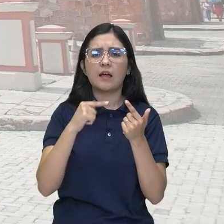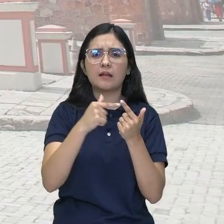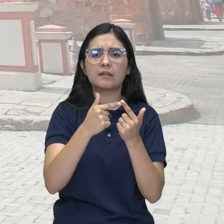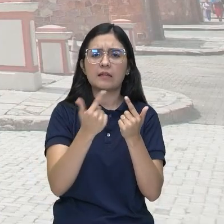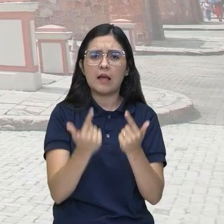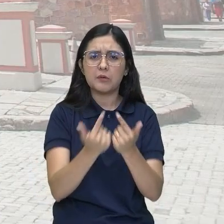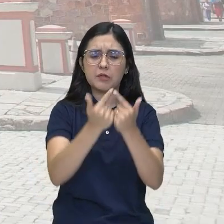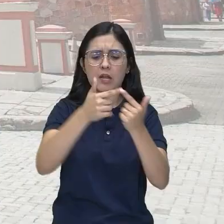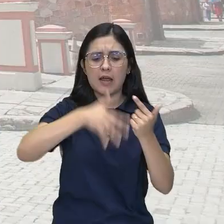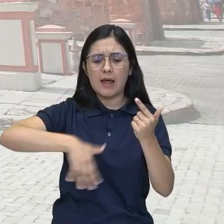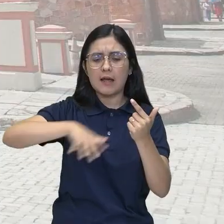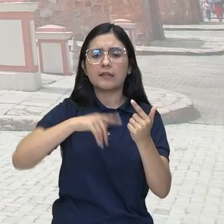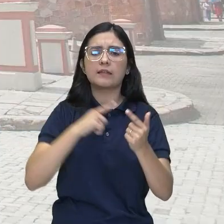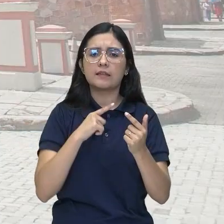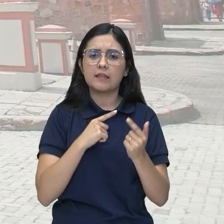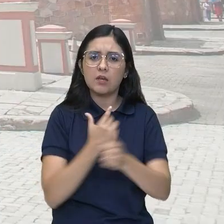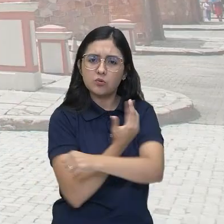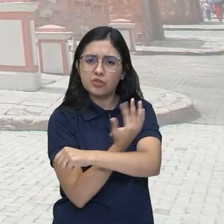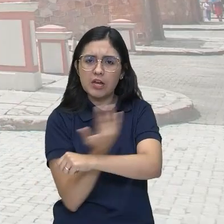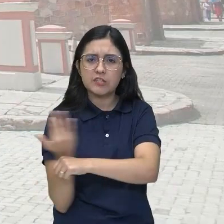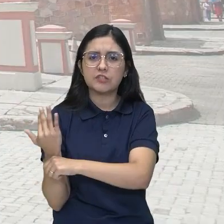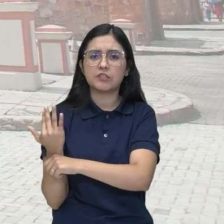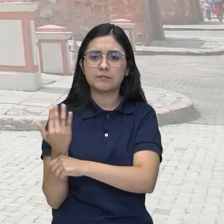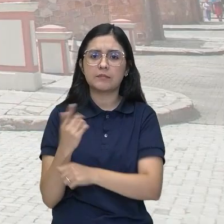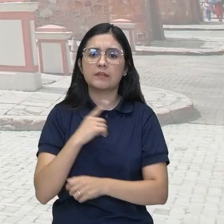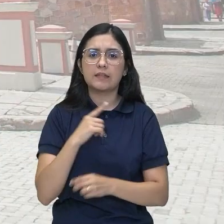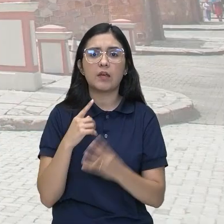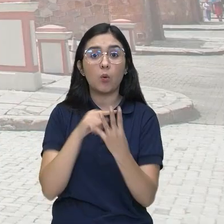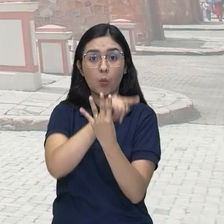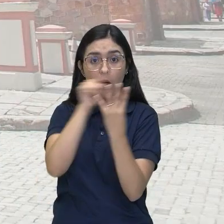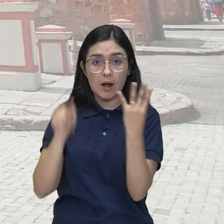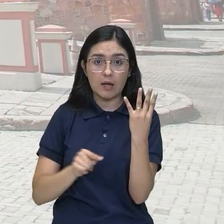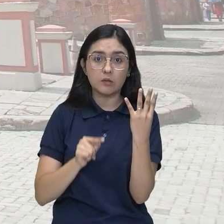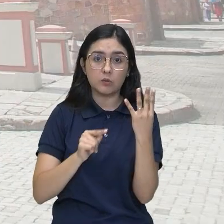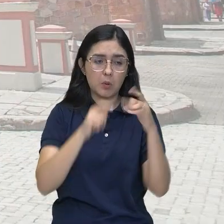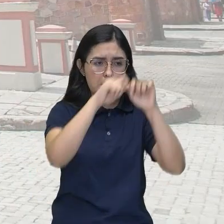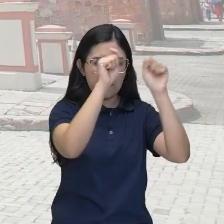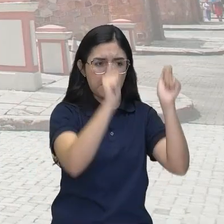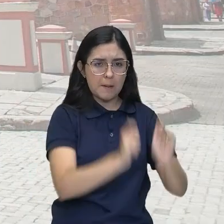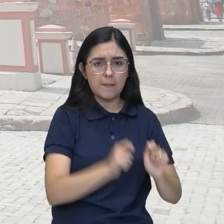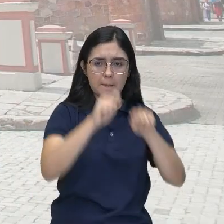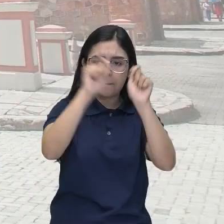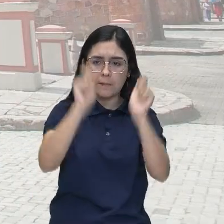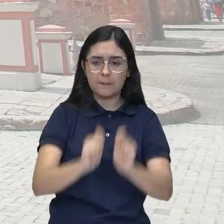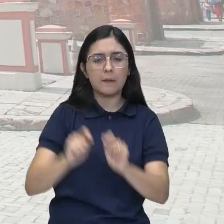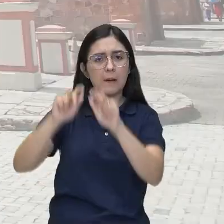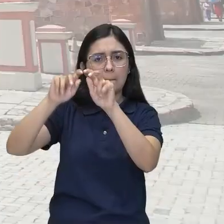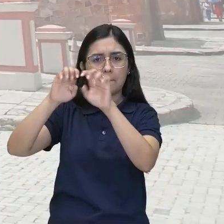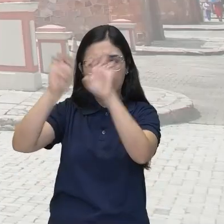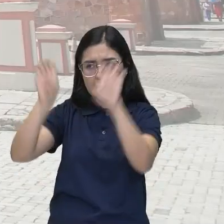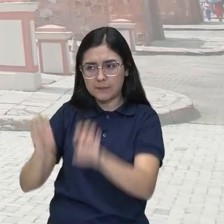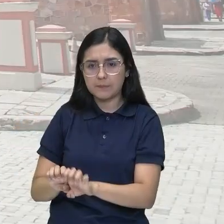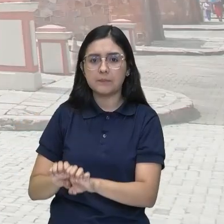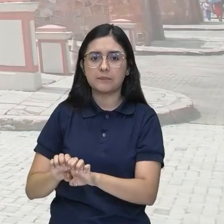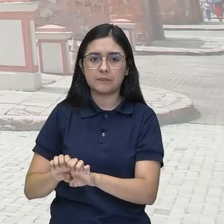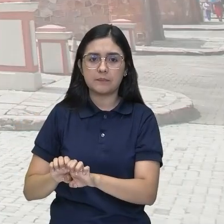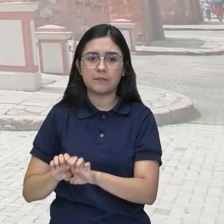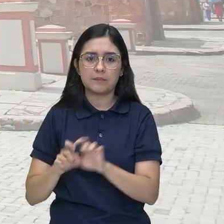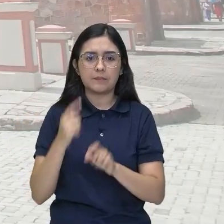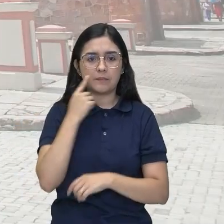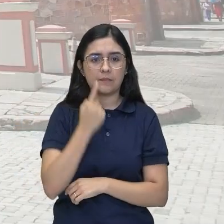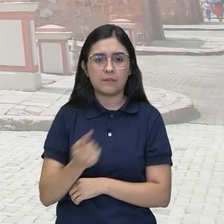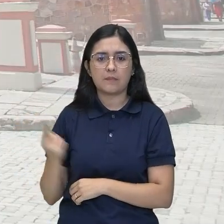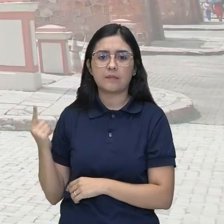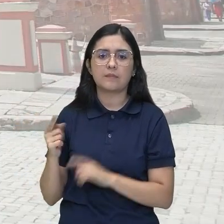e lá existe 4 estátuas, esculturas na verdade, né? Uma é a Thalia, tá?